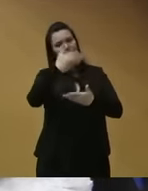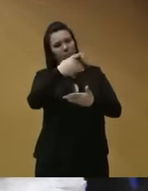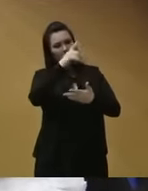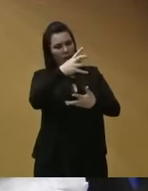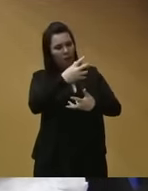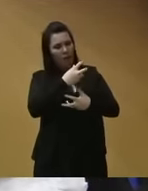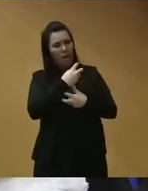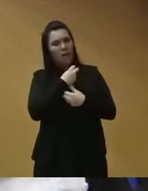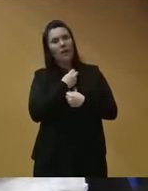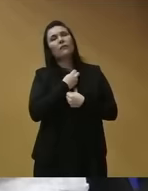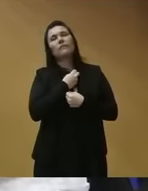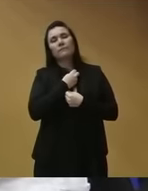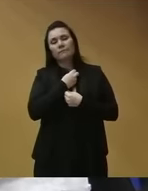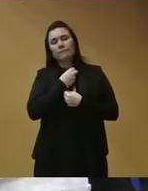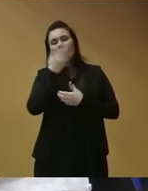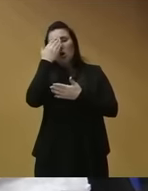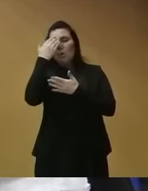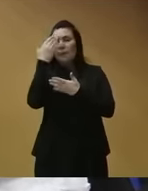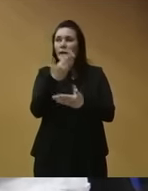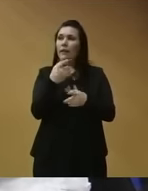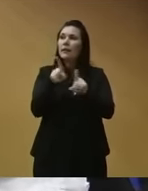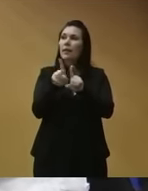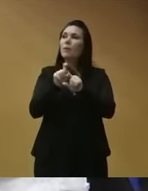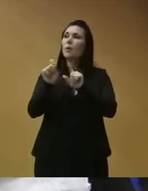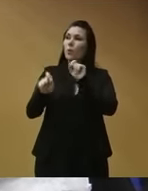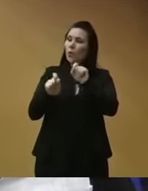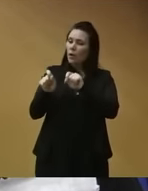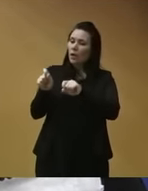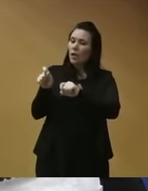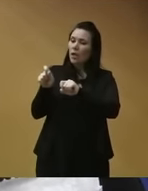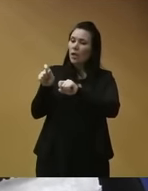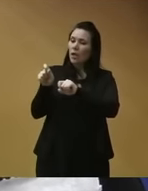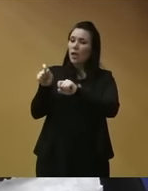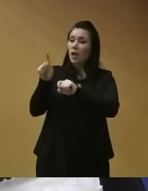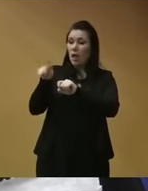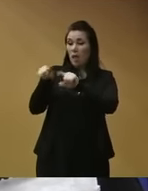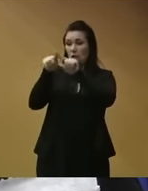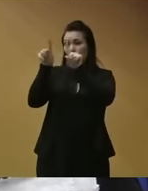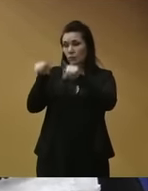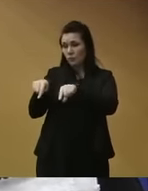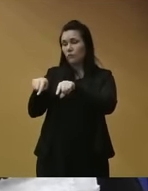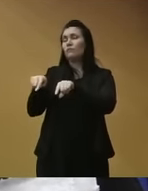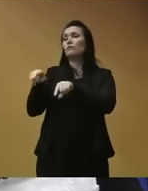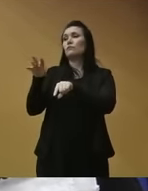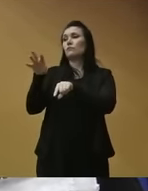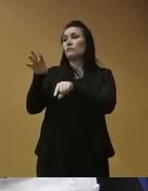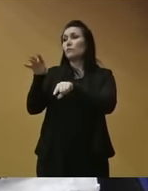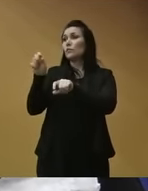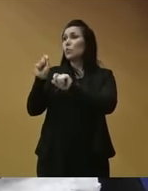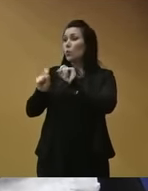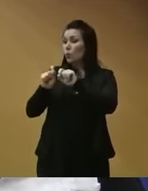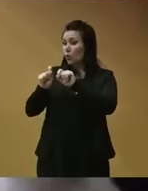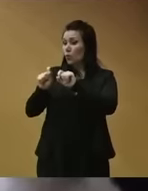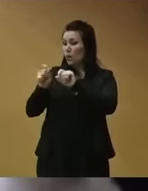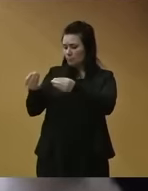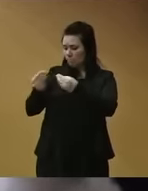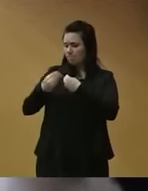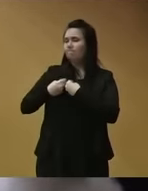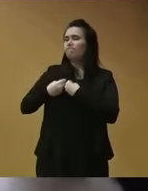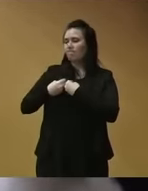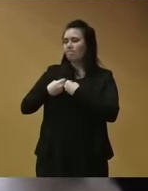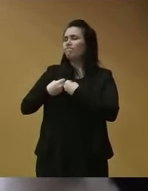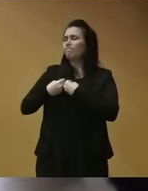acolhimento. Obrigada também aos professores e aos servidores que fizeram a diferença de forma